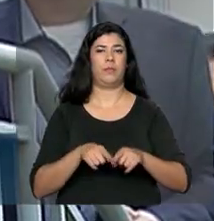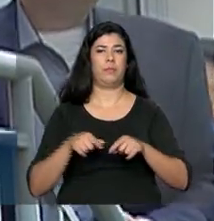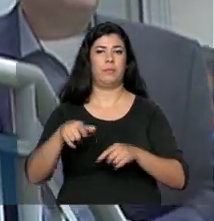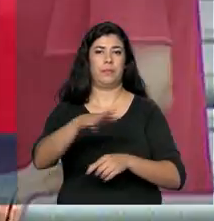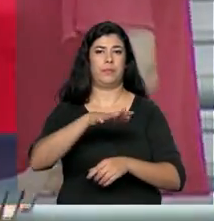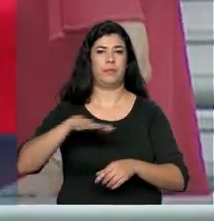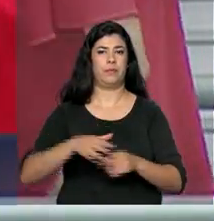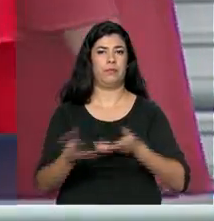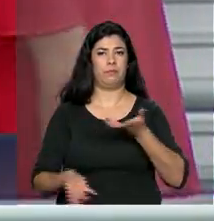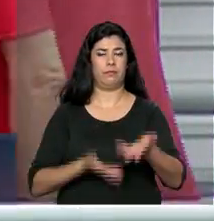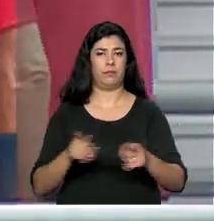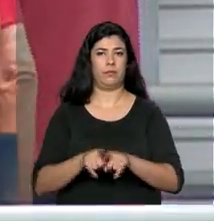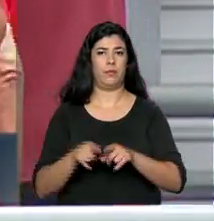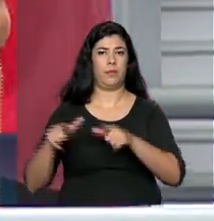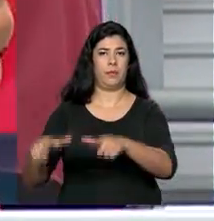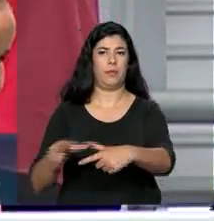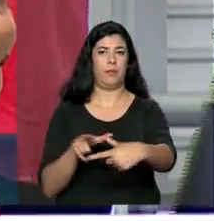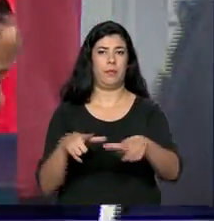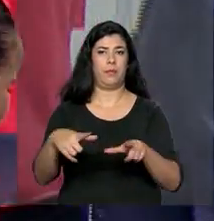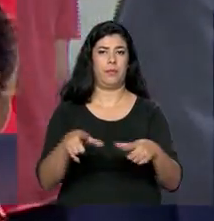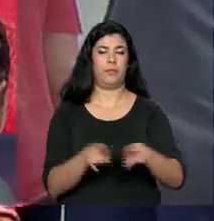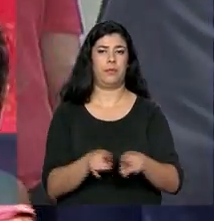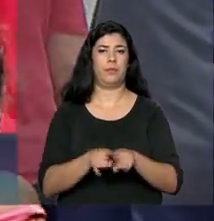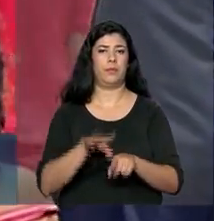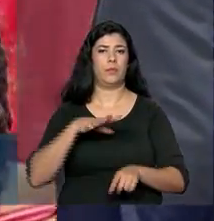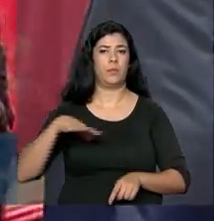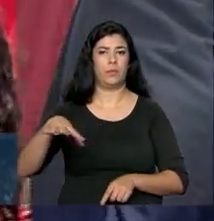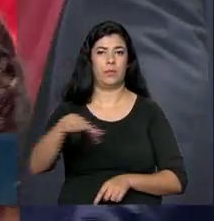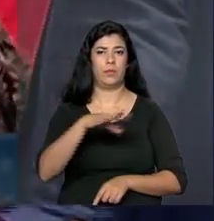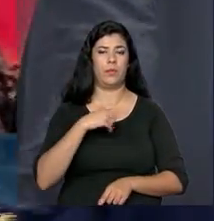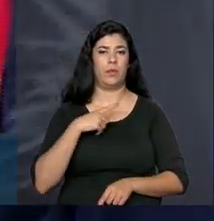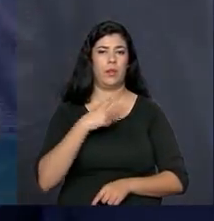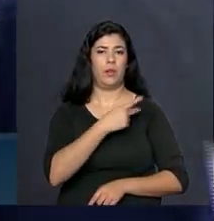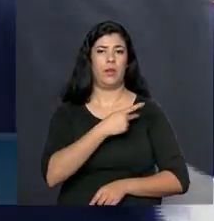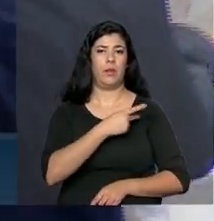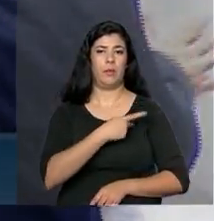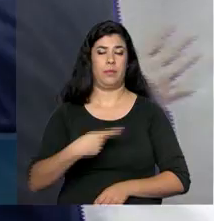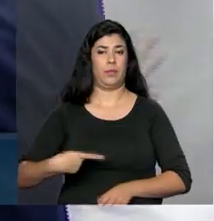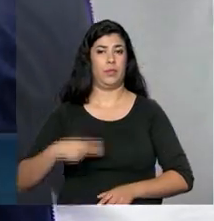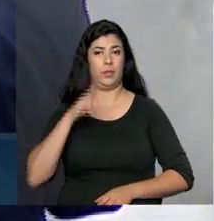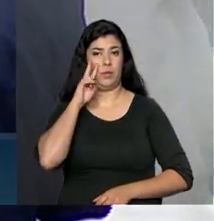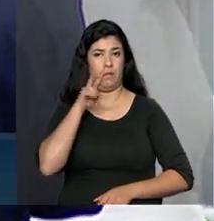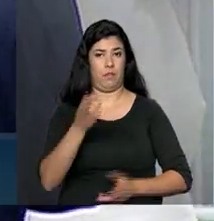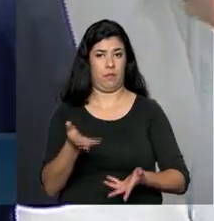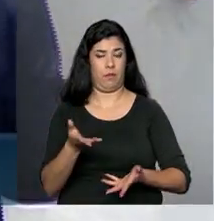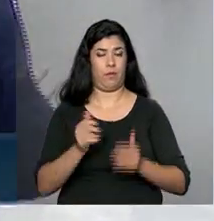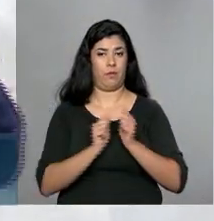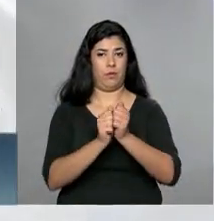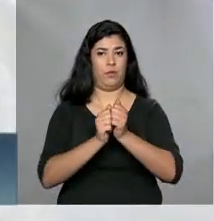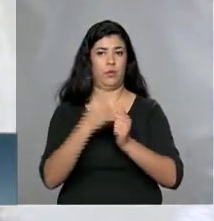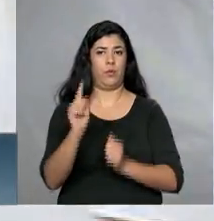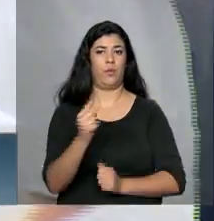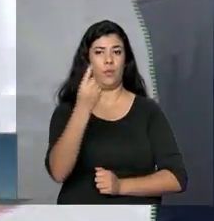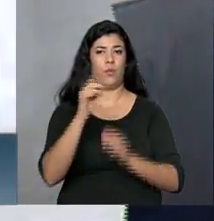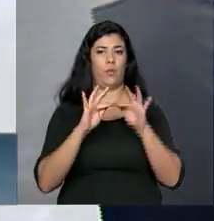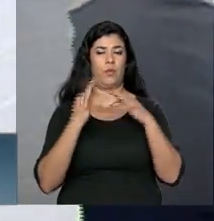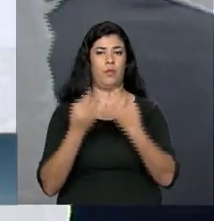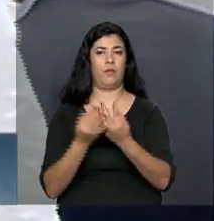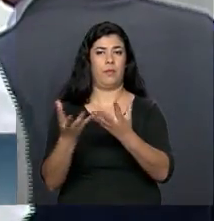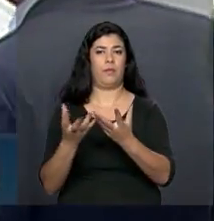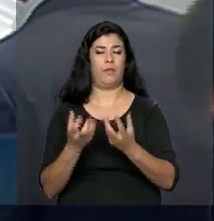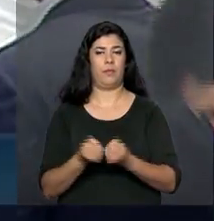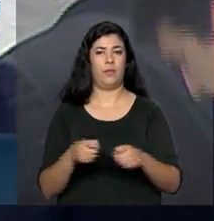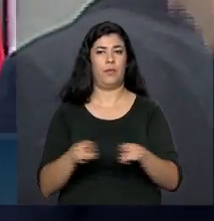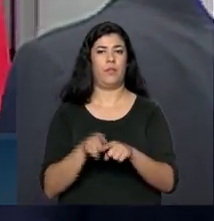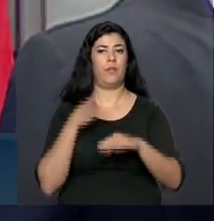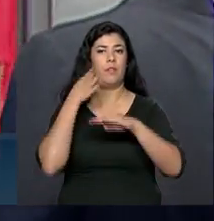todos os ambientes aí a presidenta junto da família uma das famílias beneficiadas que vai conhecer